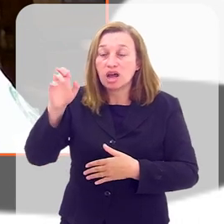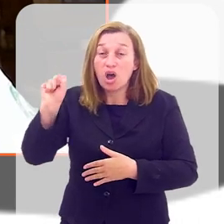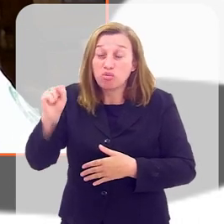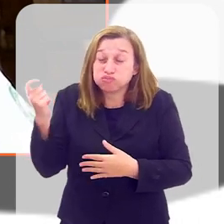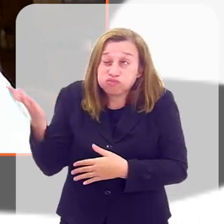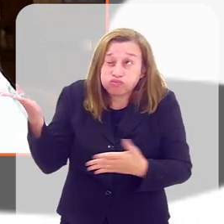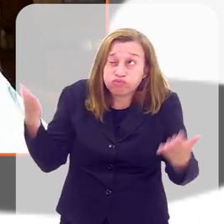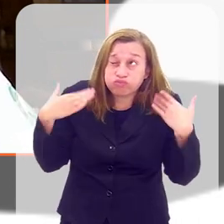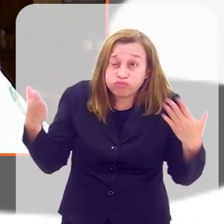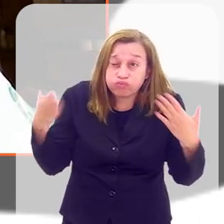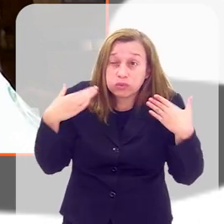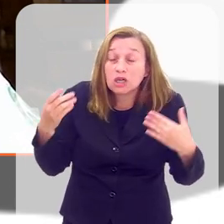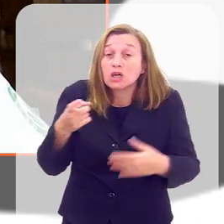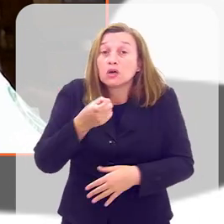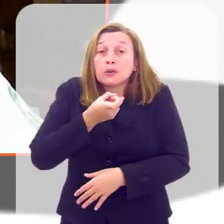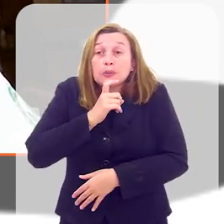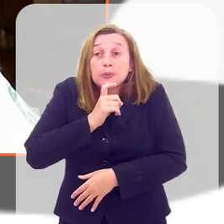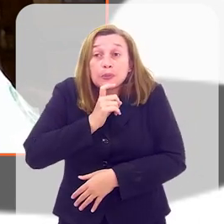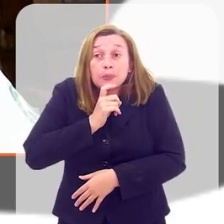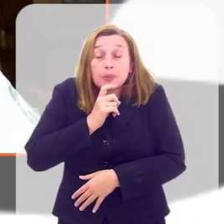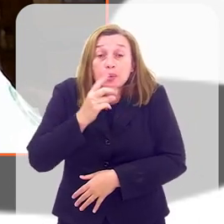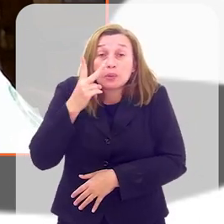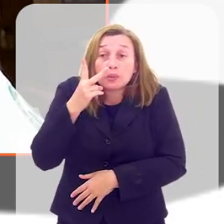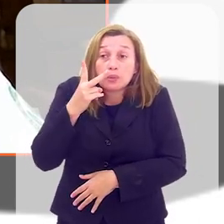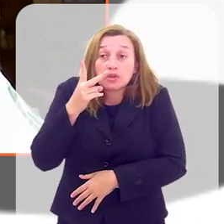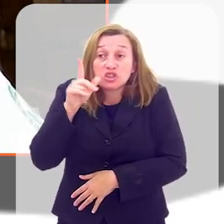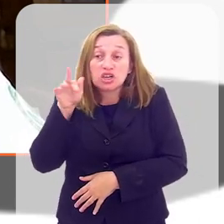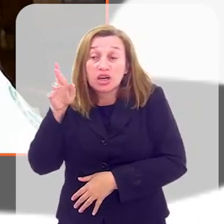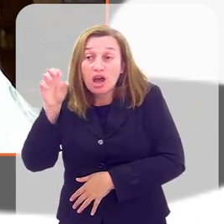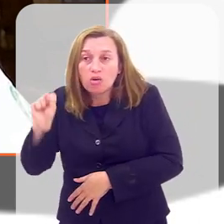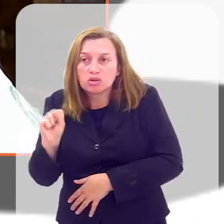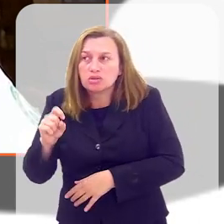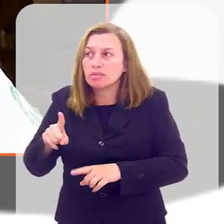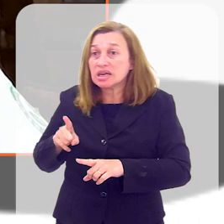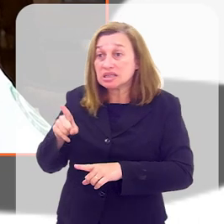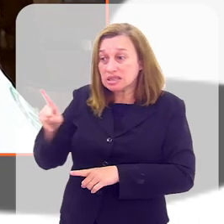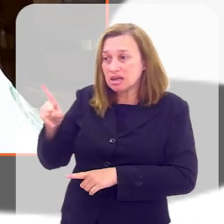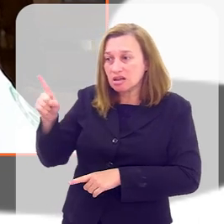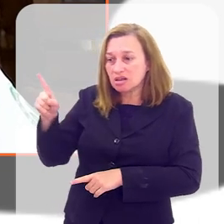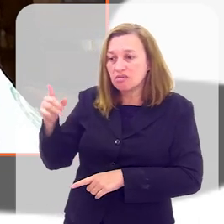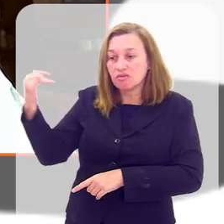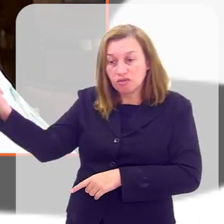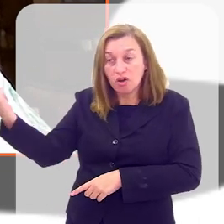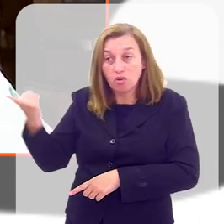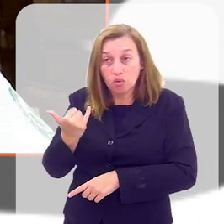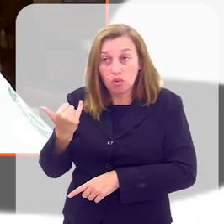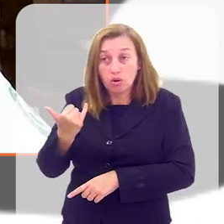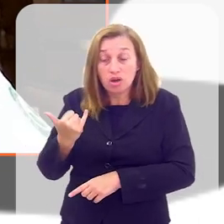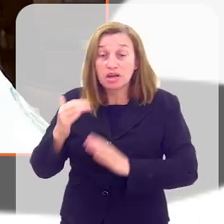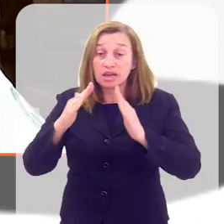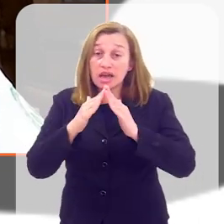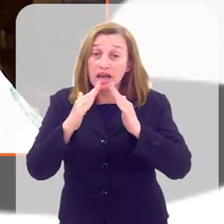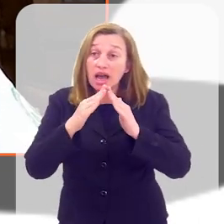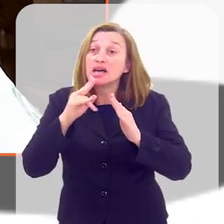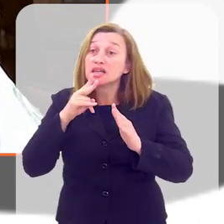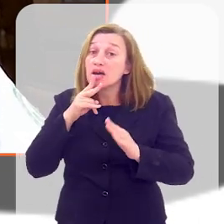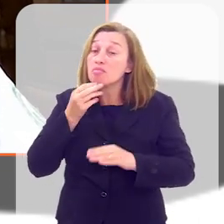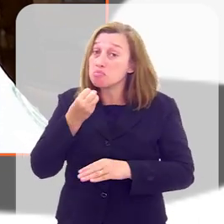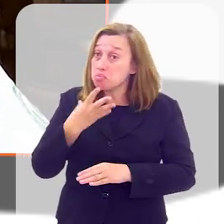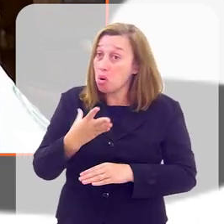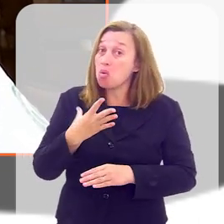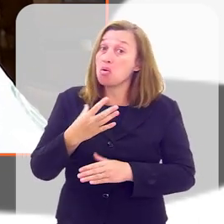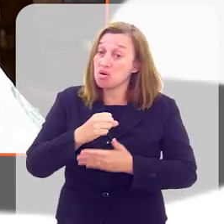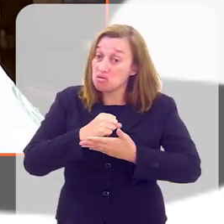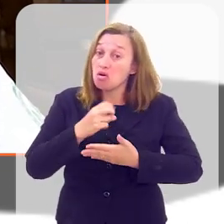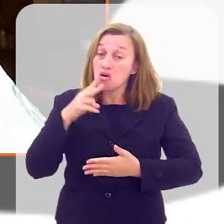cai a zero menos dois aí ele tem depoimento deles que a casa suporta tanto temperaturas muito elevadas com